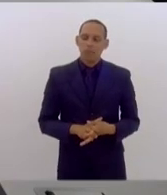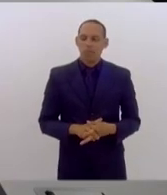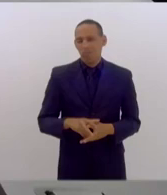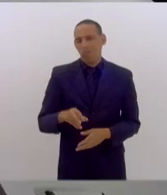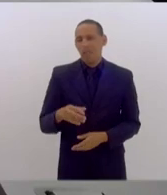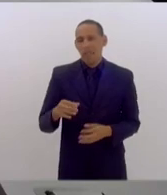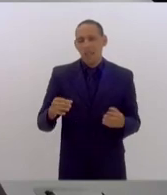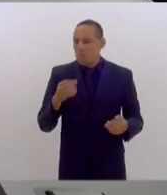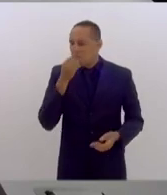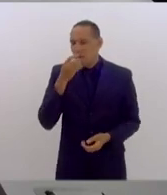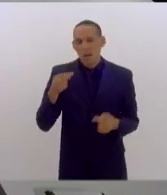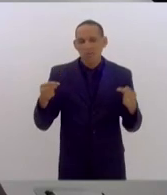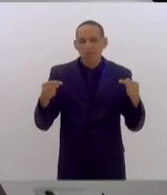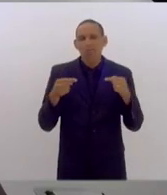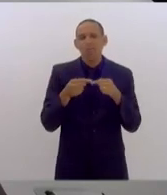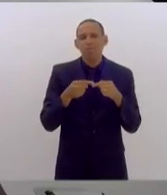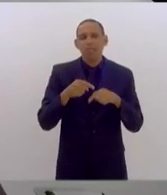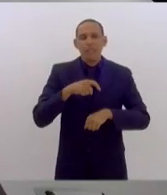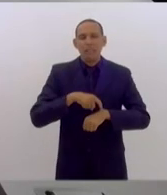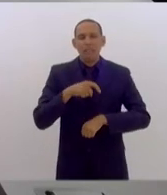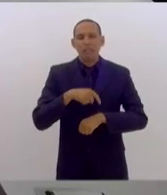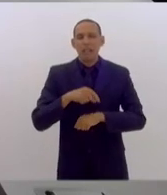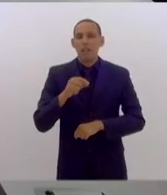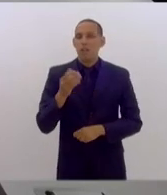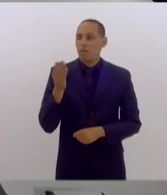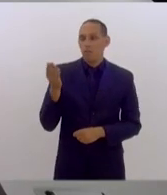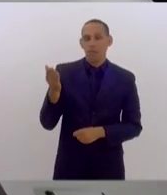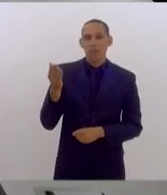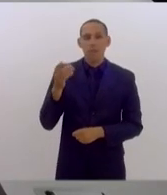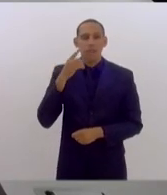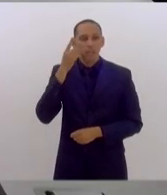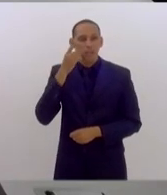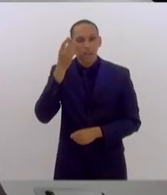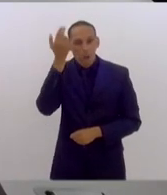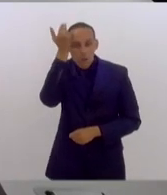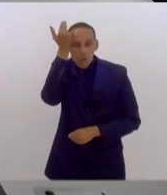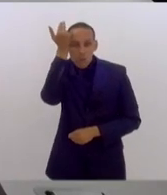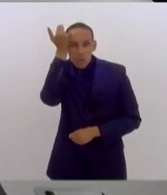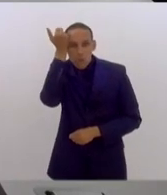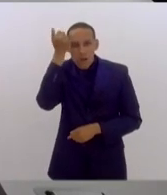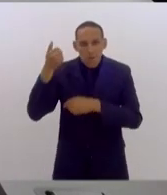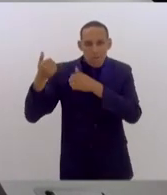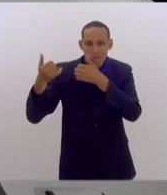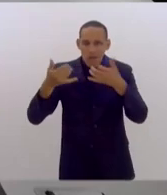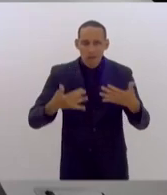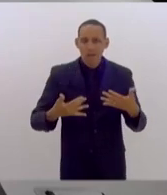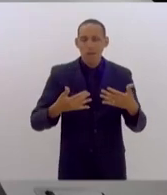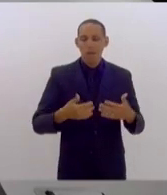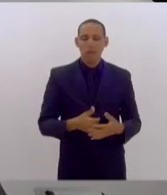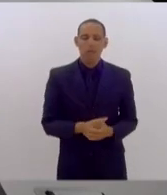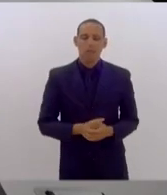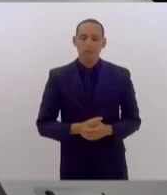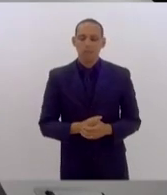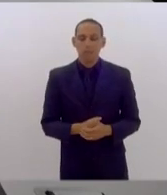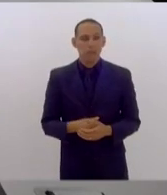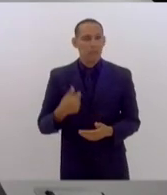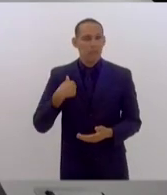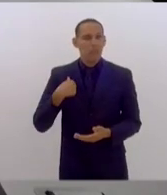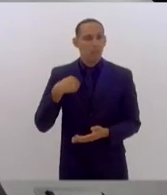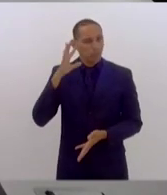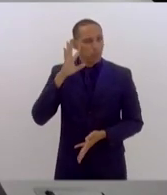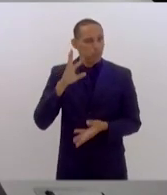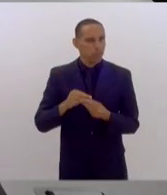oportuna a observação do deputado Eliomar Coelho é que no meu